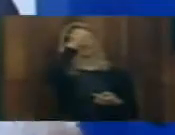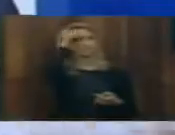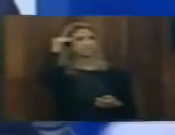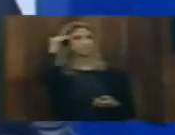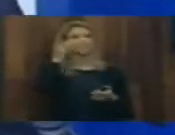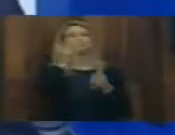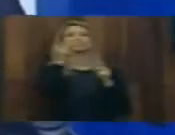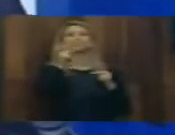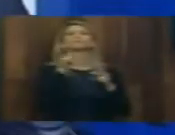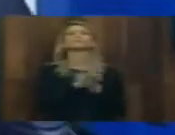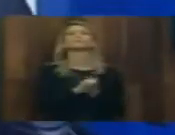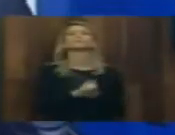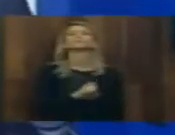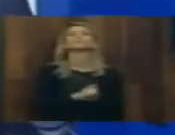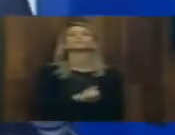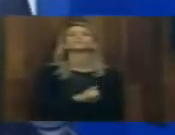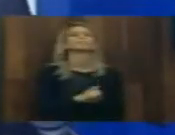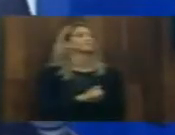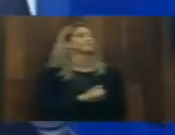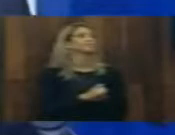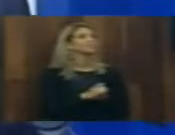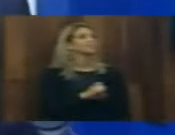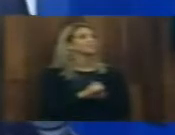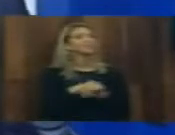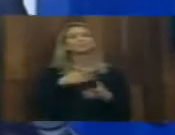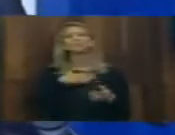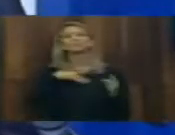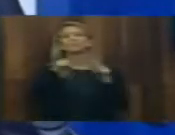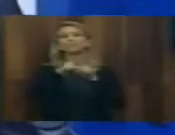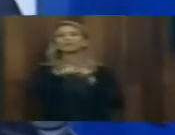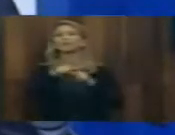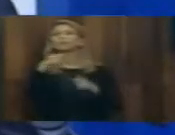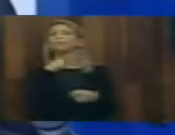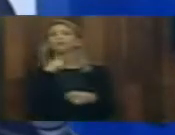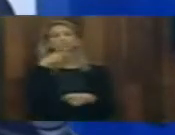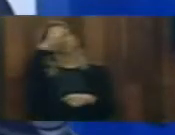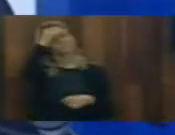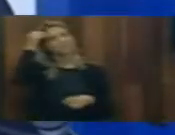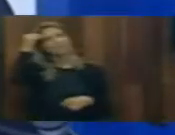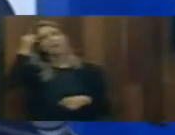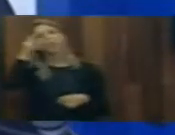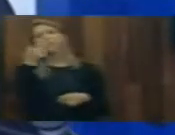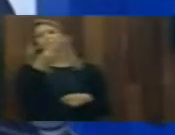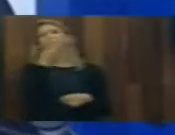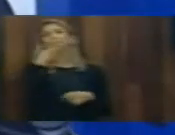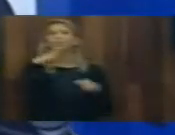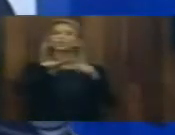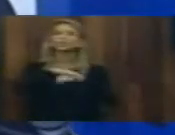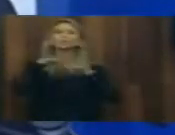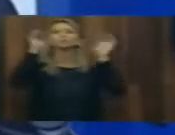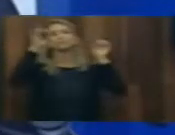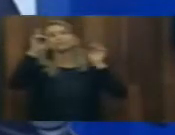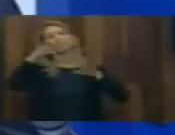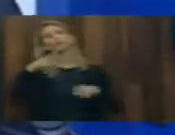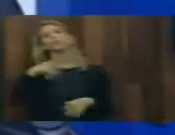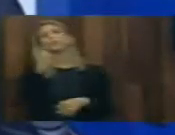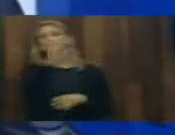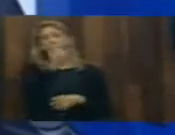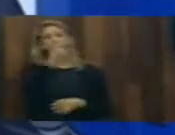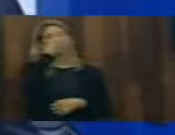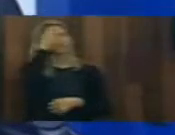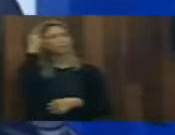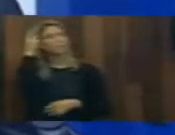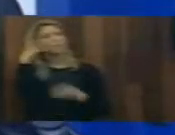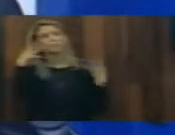dar uma boa noite também para uma pessoa que tem maior consideração, maior carinho, tia Joelma, né? Lá em casa a gente chama